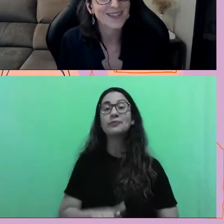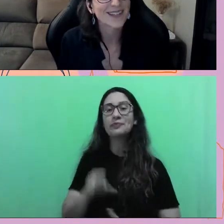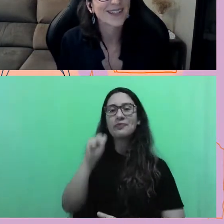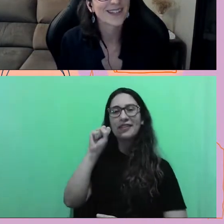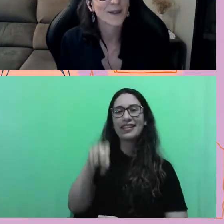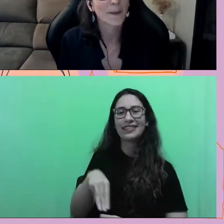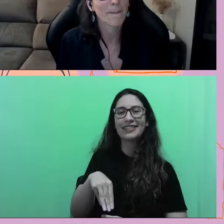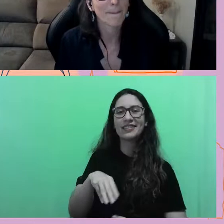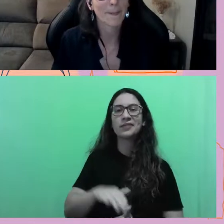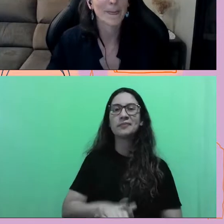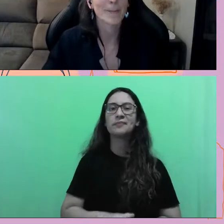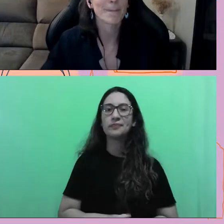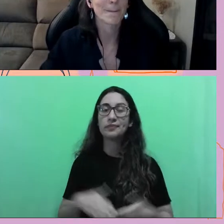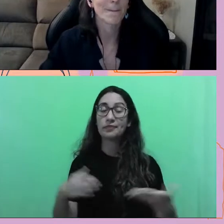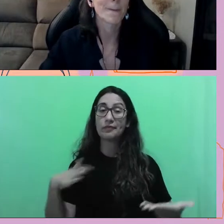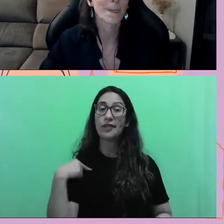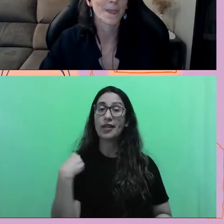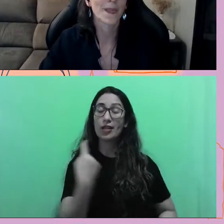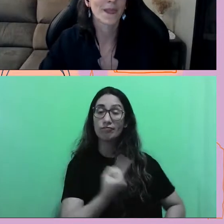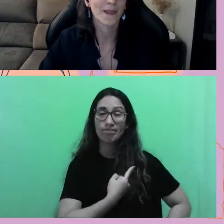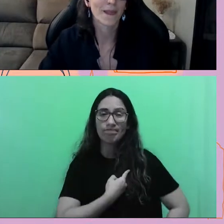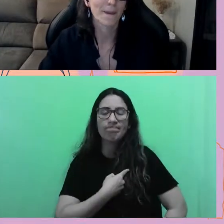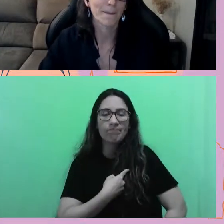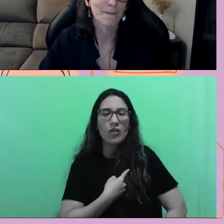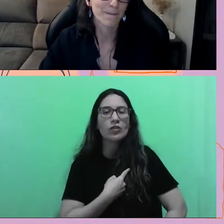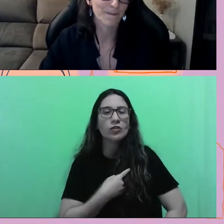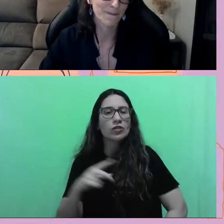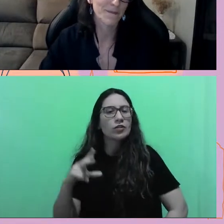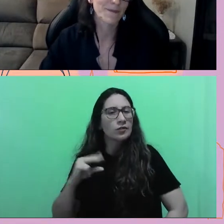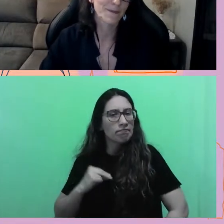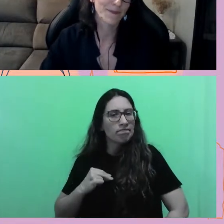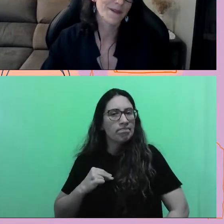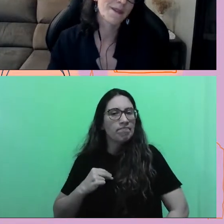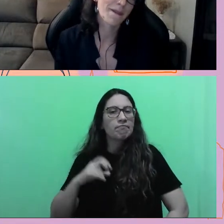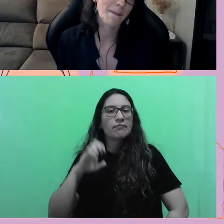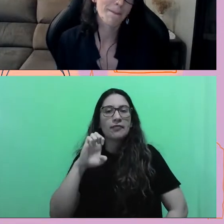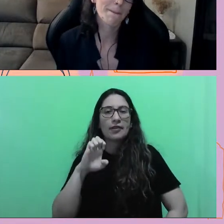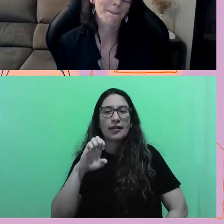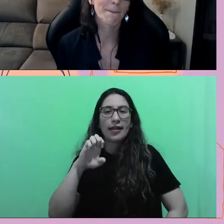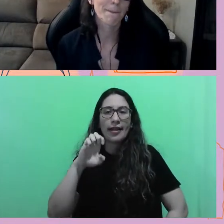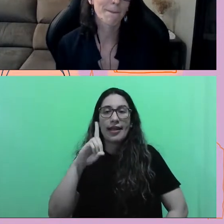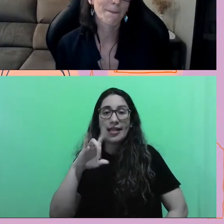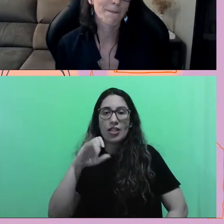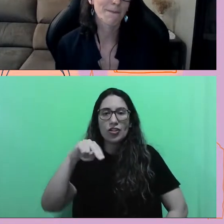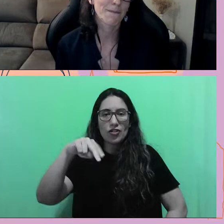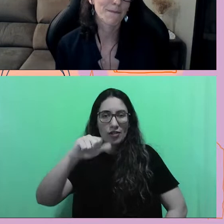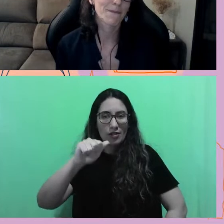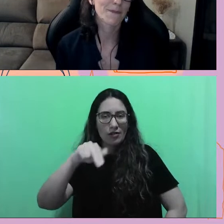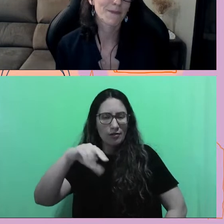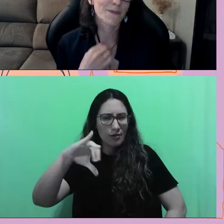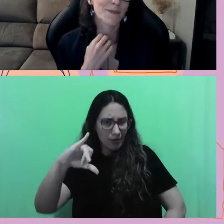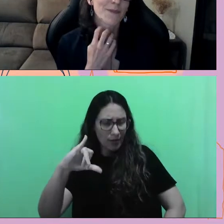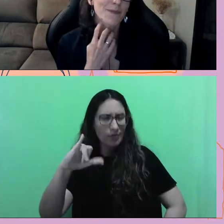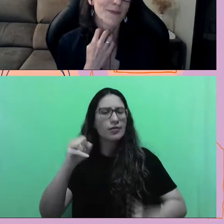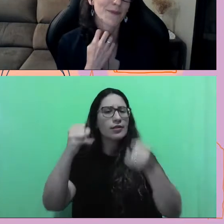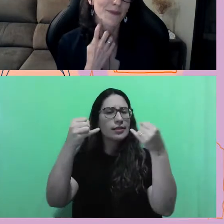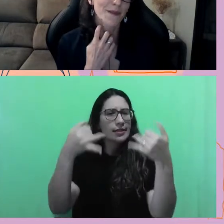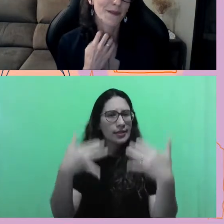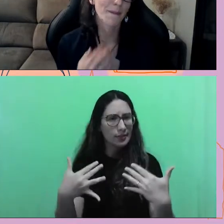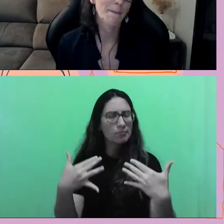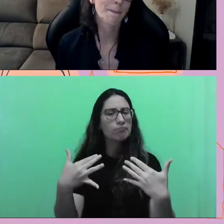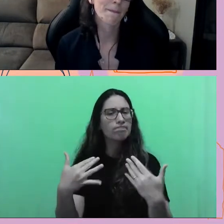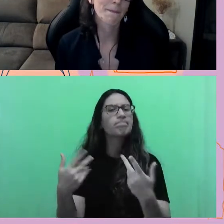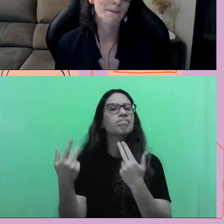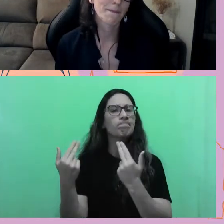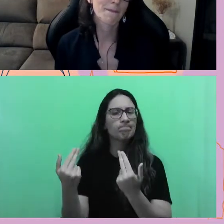É... Nossa, isso que a Edna estava falando e que você me perguntou, acho que confluem para o mesmo lugar,